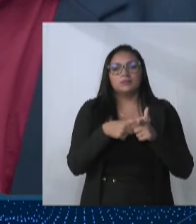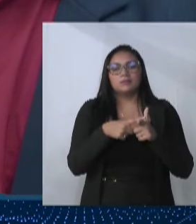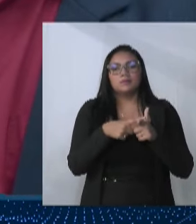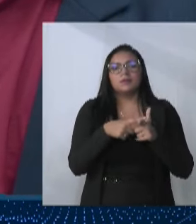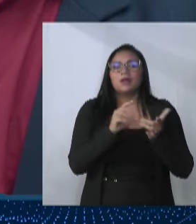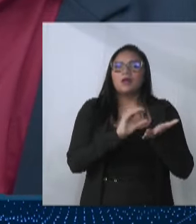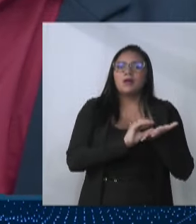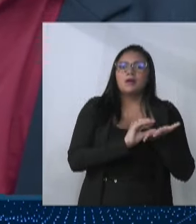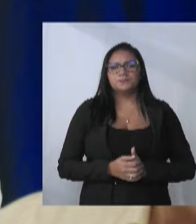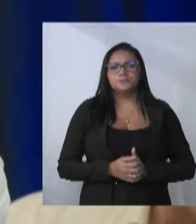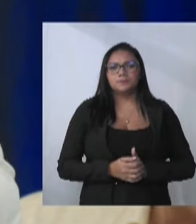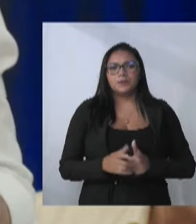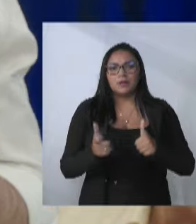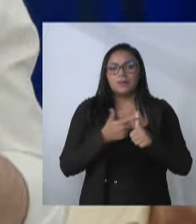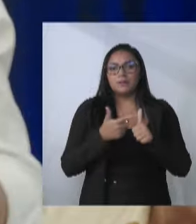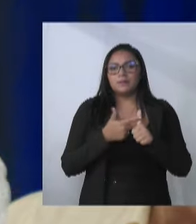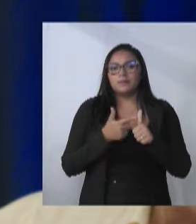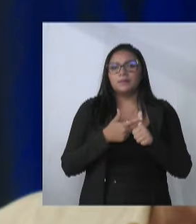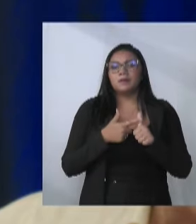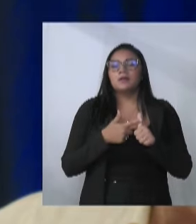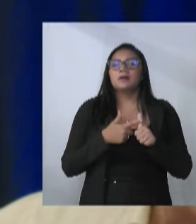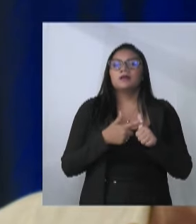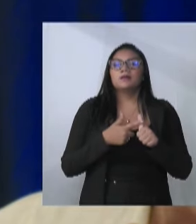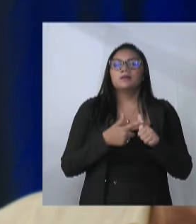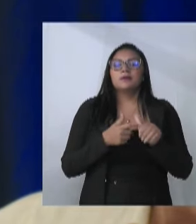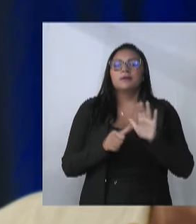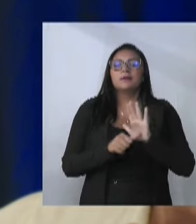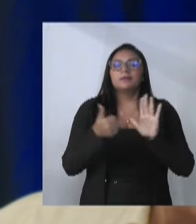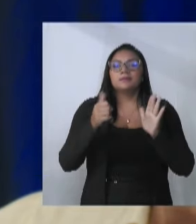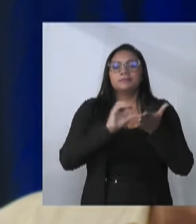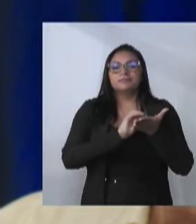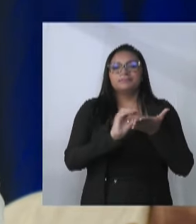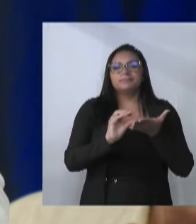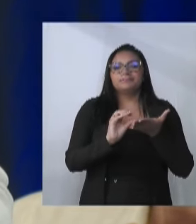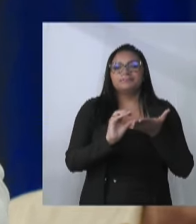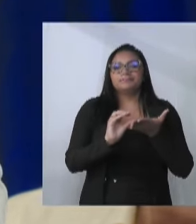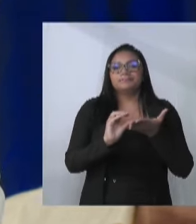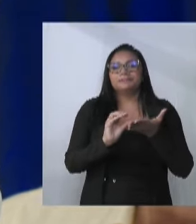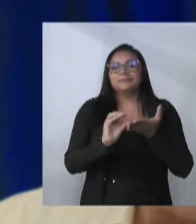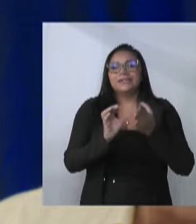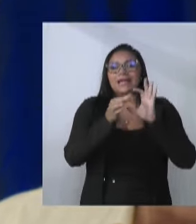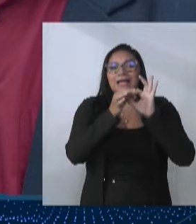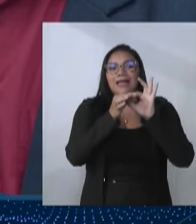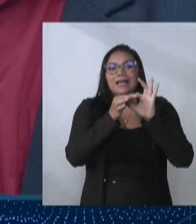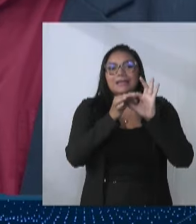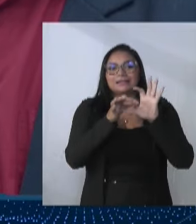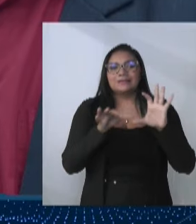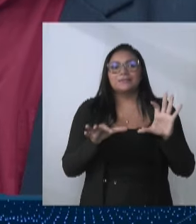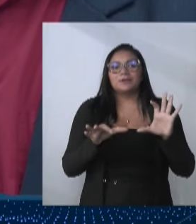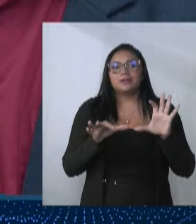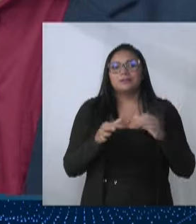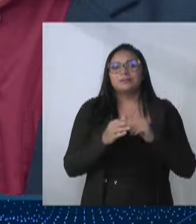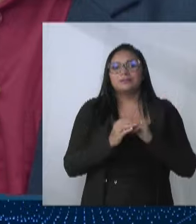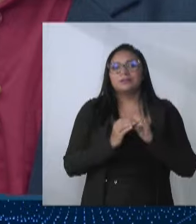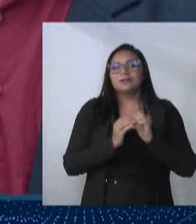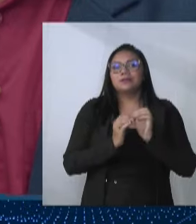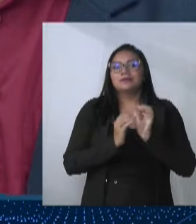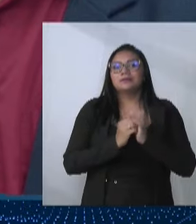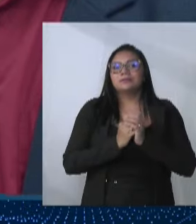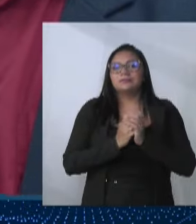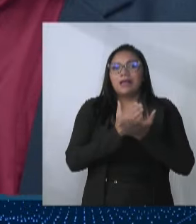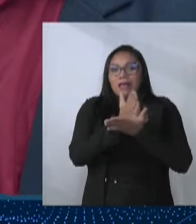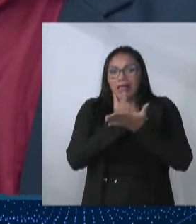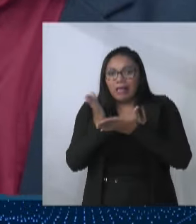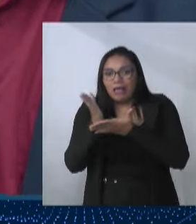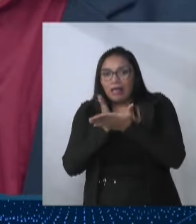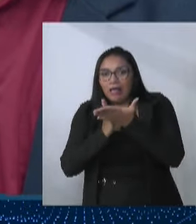na capital do estado do Piauí? A gente precisa desburocratizar. Esse é o primeiro passo que qualquer cidade precisa fazer para